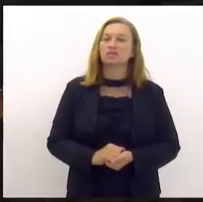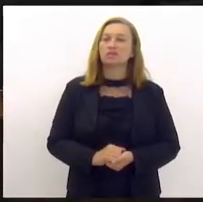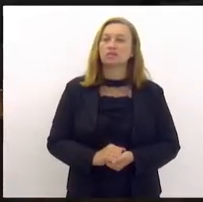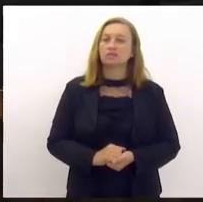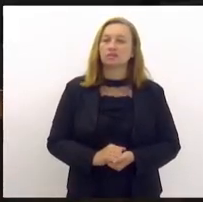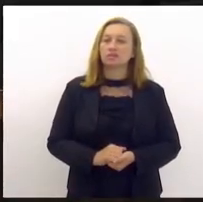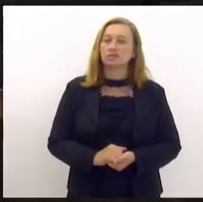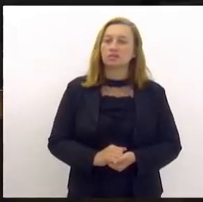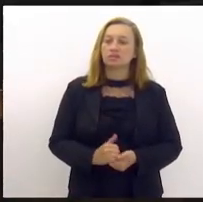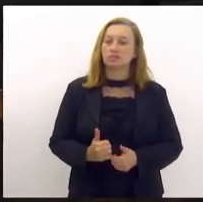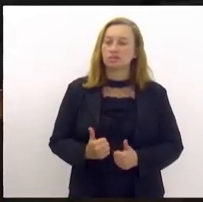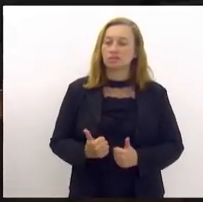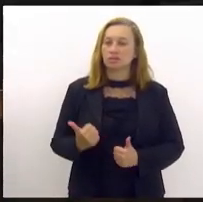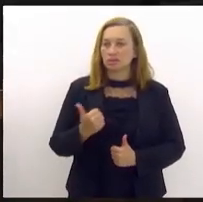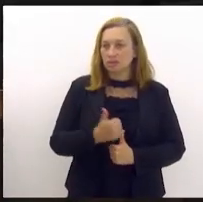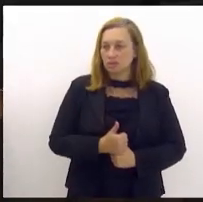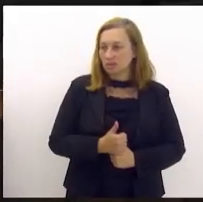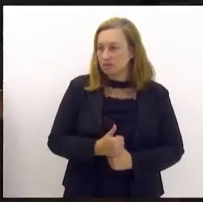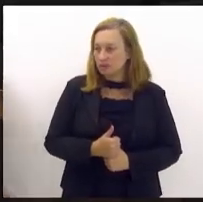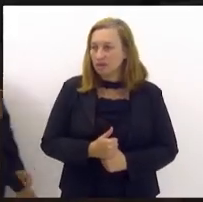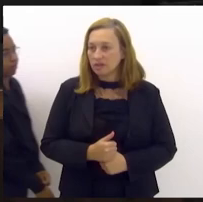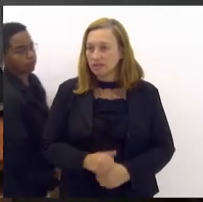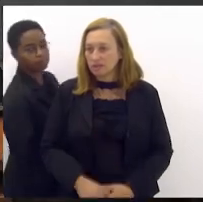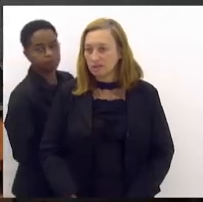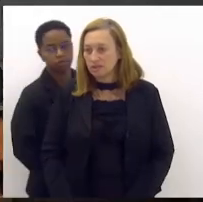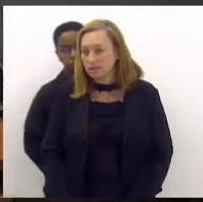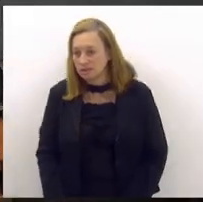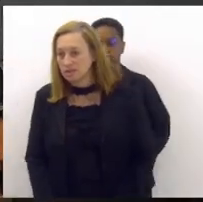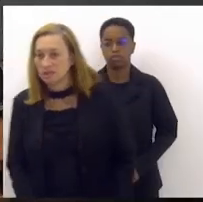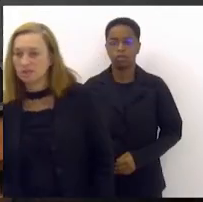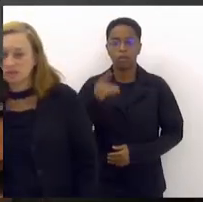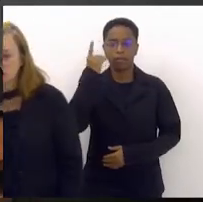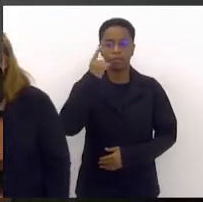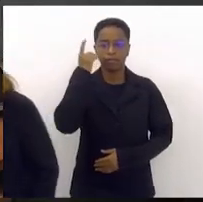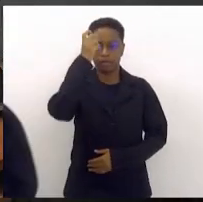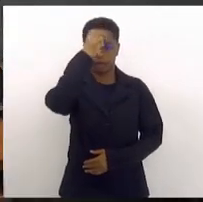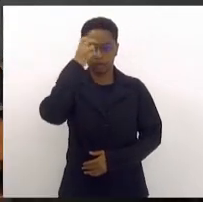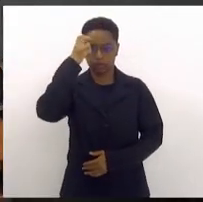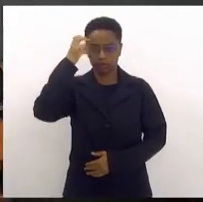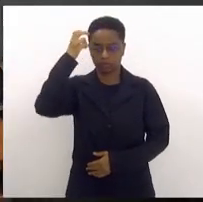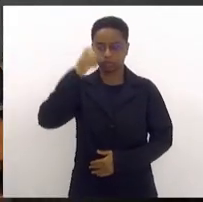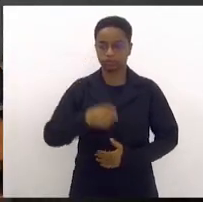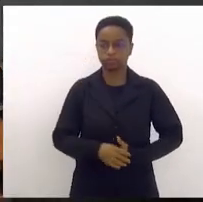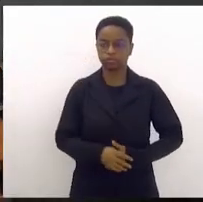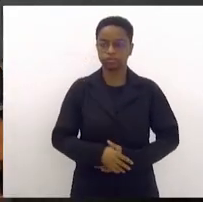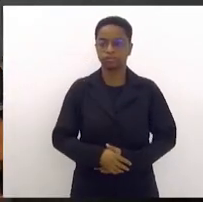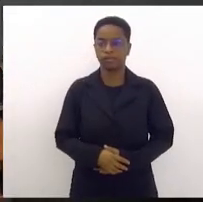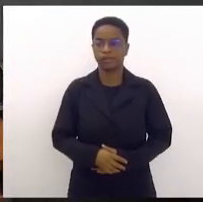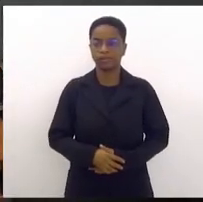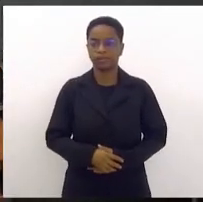Deputada Verônica Lima.